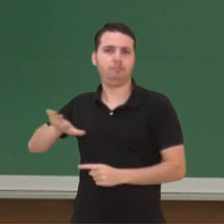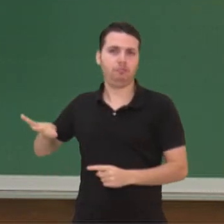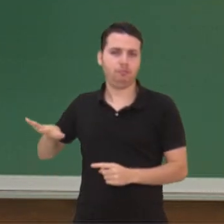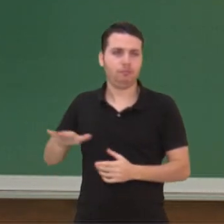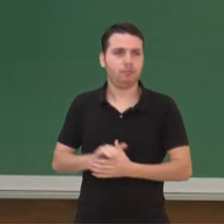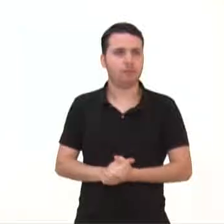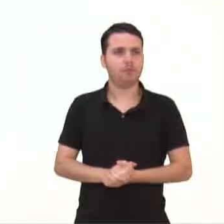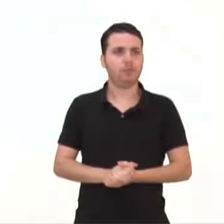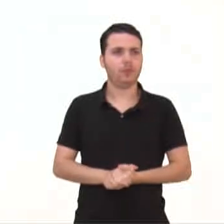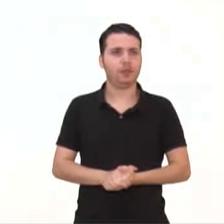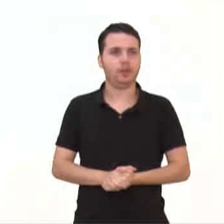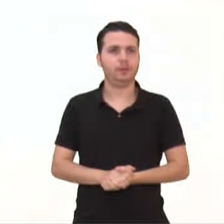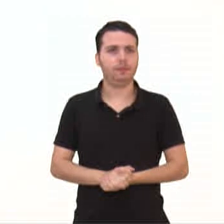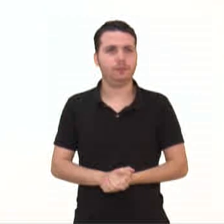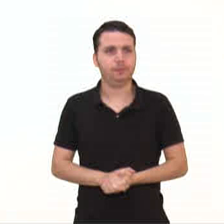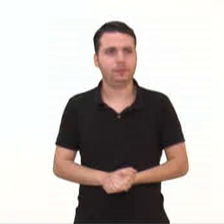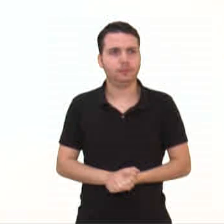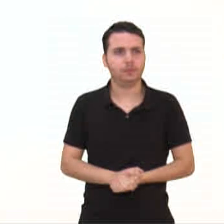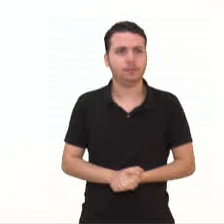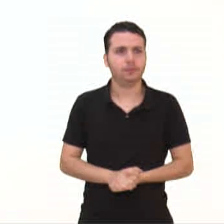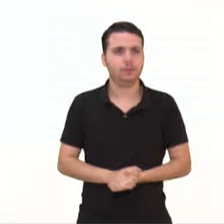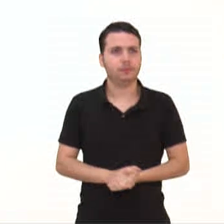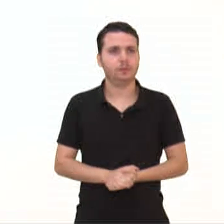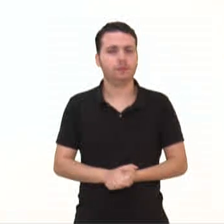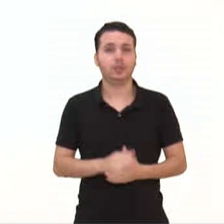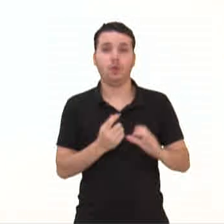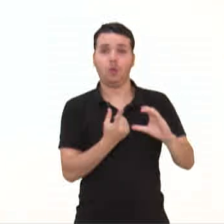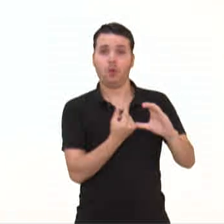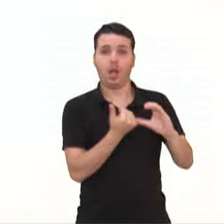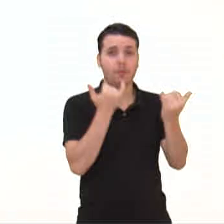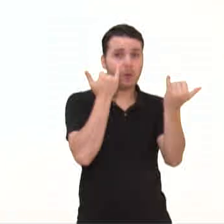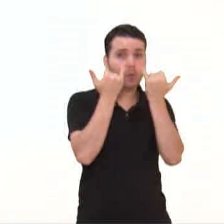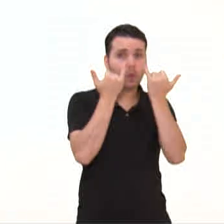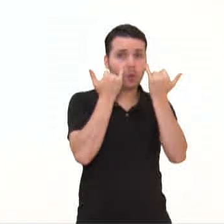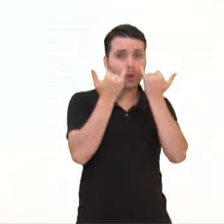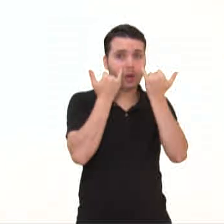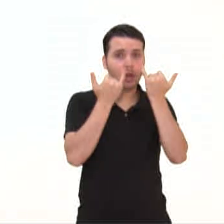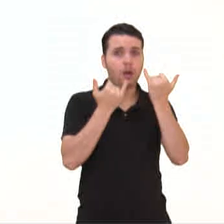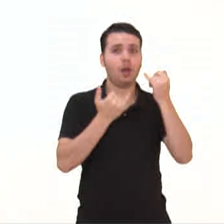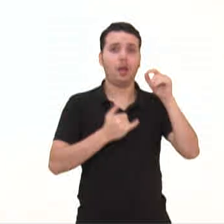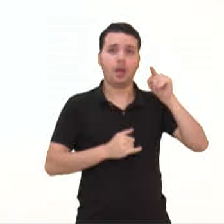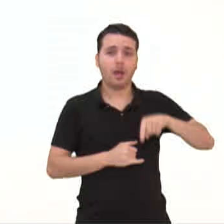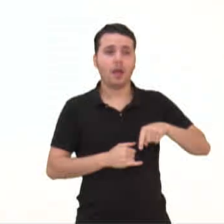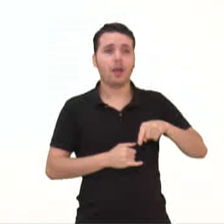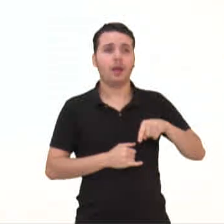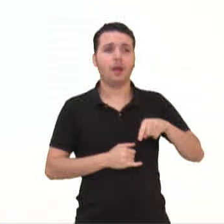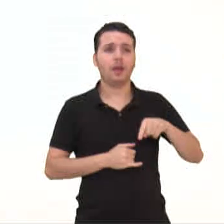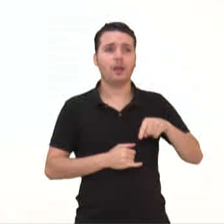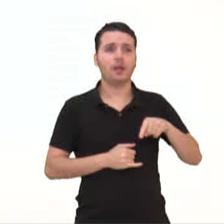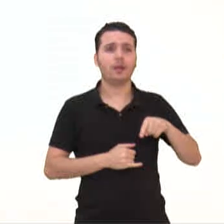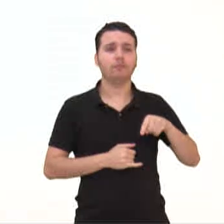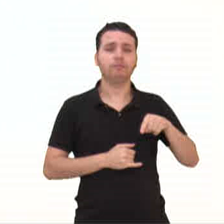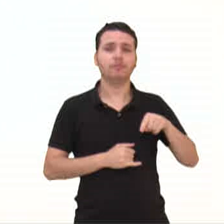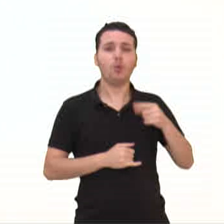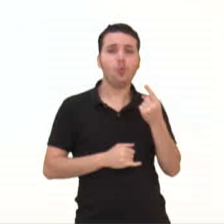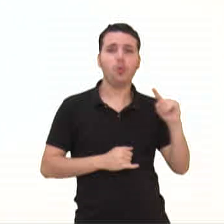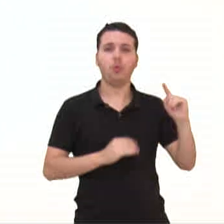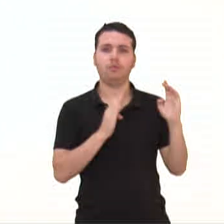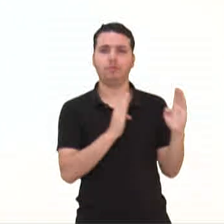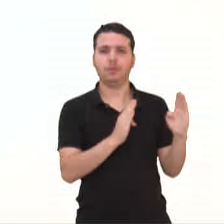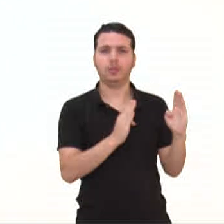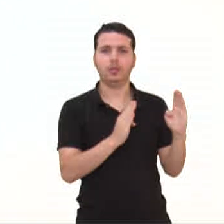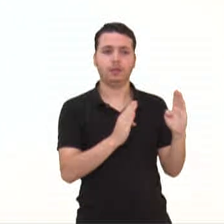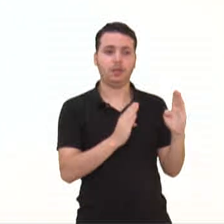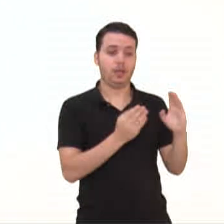Então, atualmente nós temos o capitalismo informacional, né, que nós vimos lá a última fase. Então, do capitalismo financeiro nós chegamos